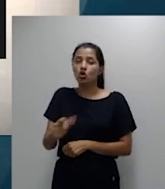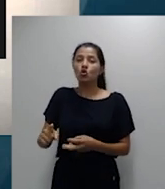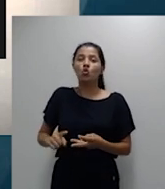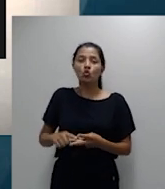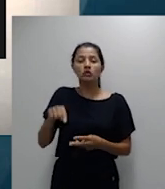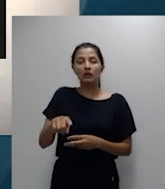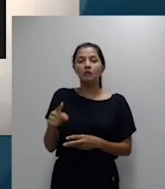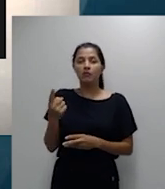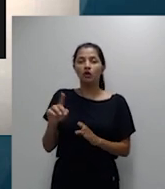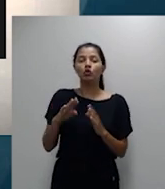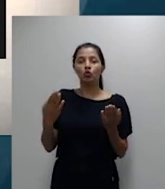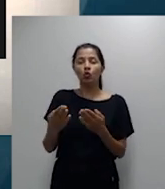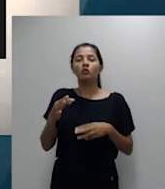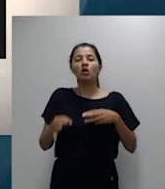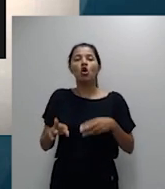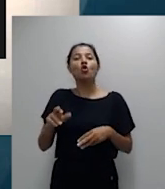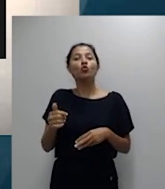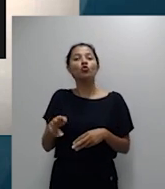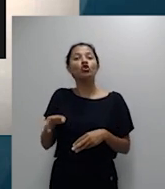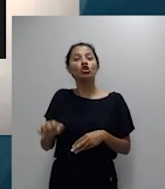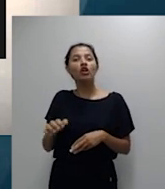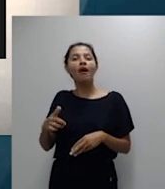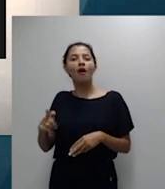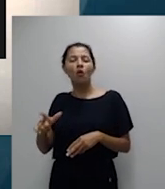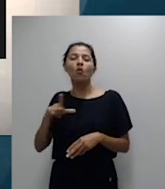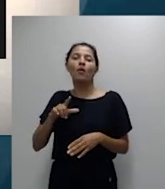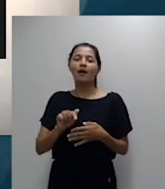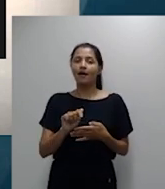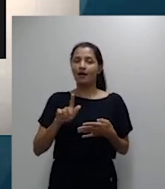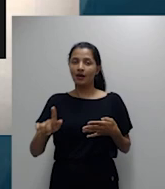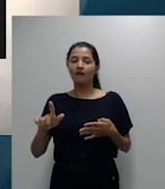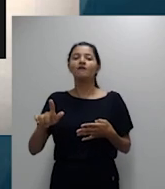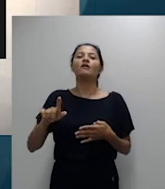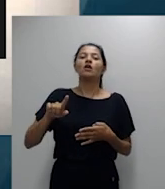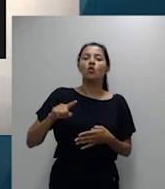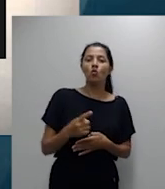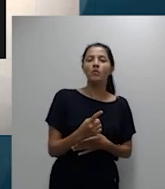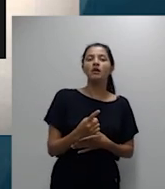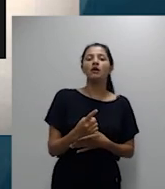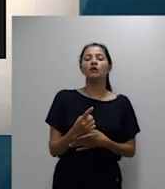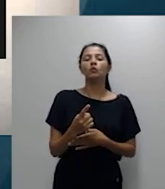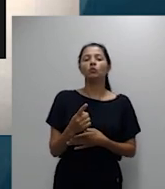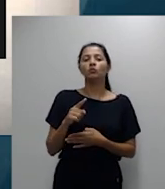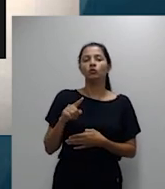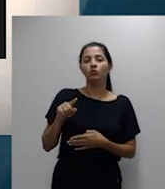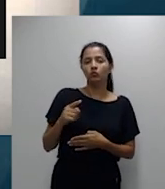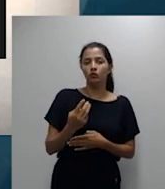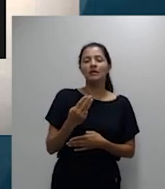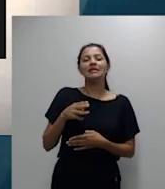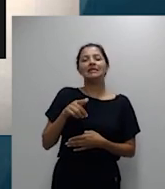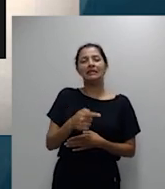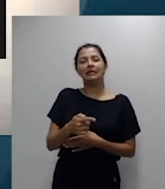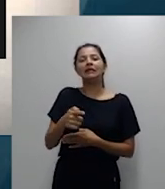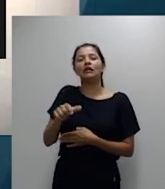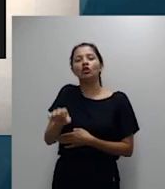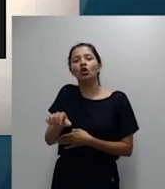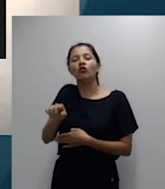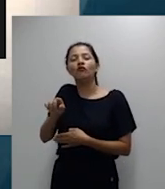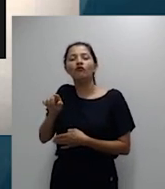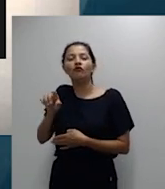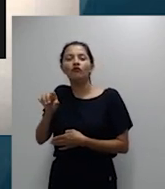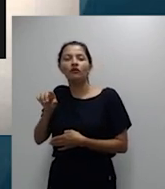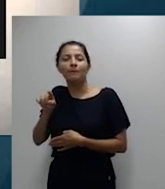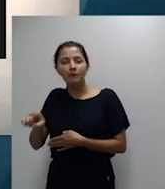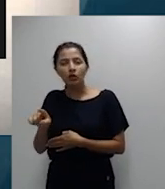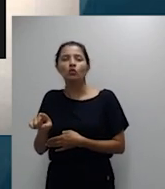turma da relatoria do ministro Gurgel de Faria agravo interno no aresp 1 milhão e 79 1824 São Paulo